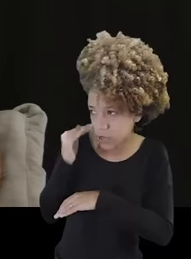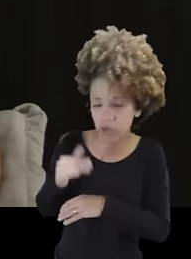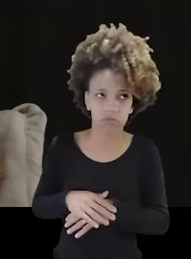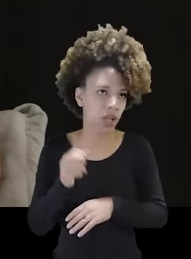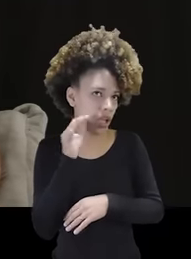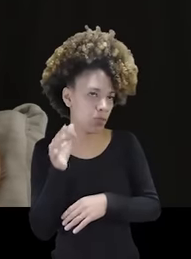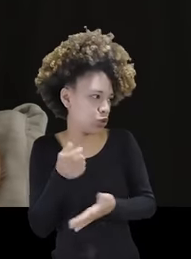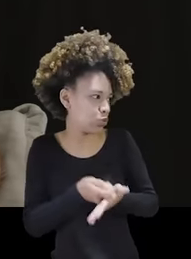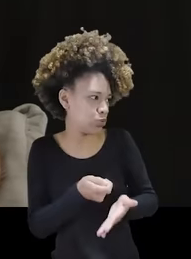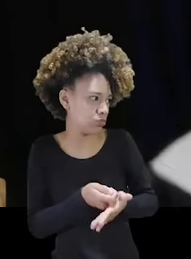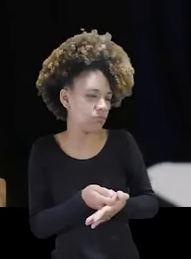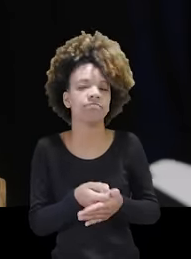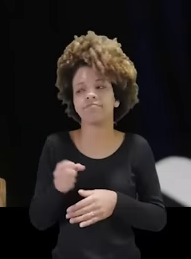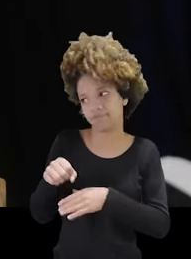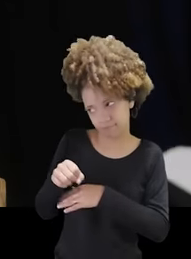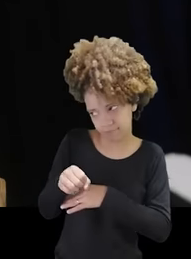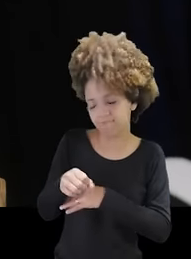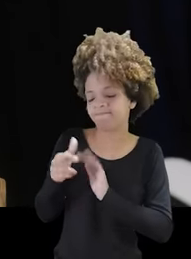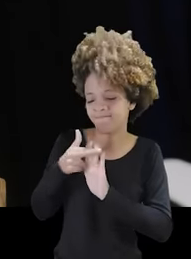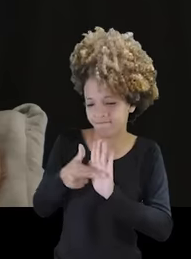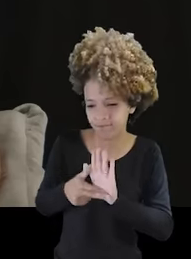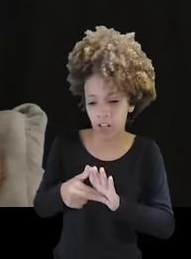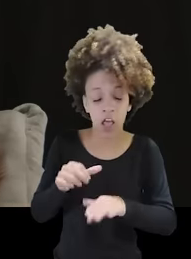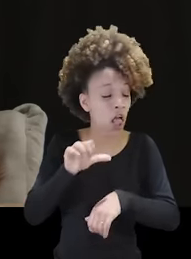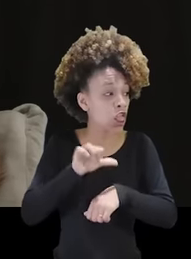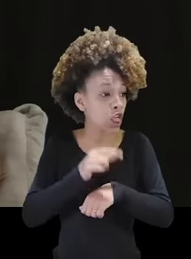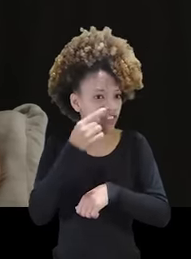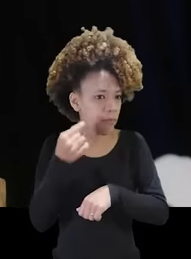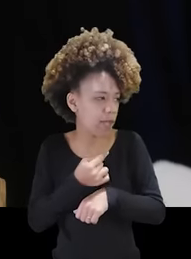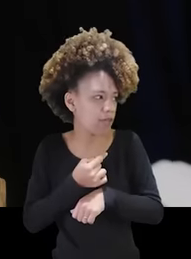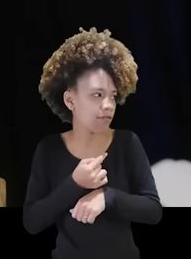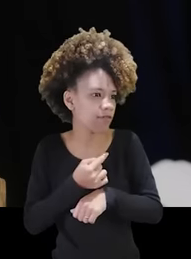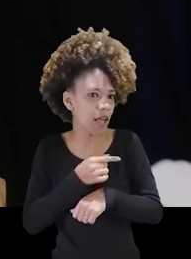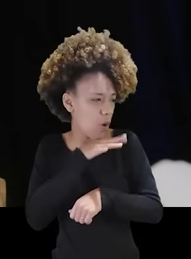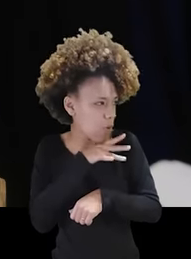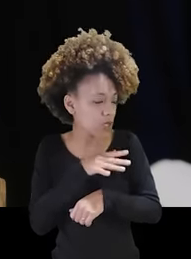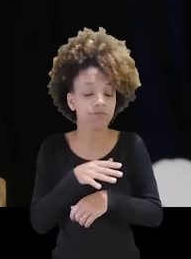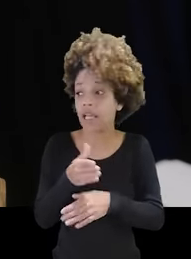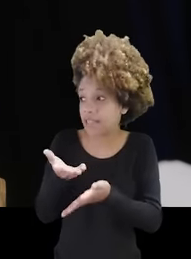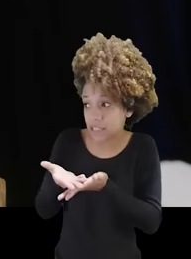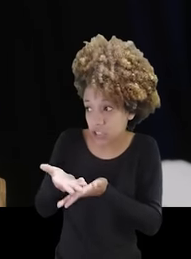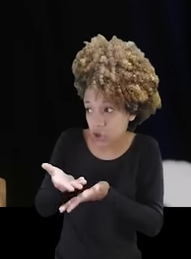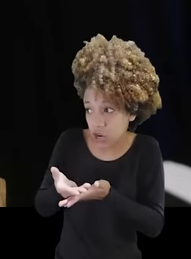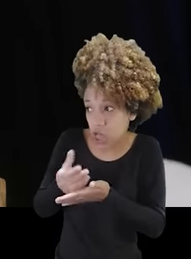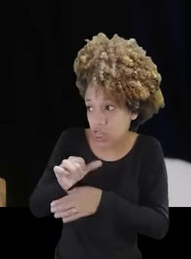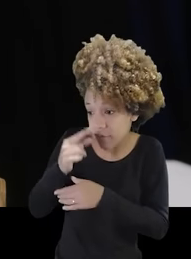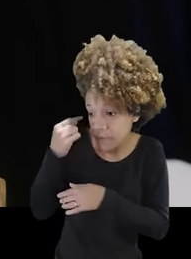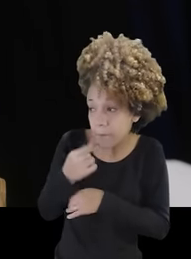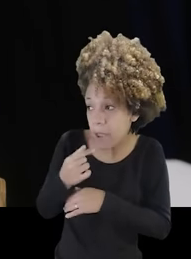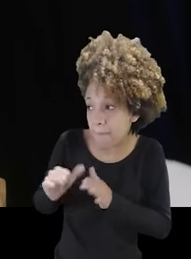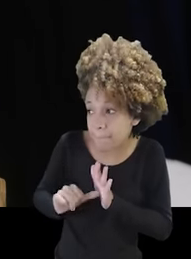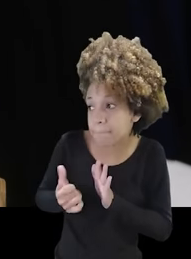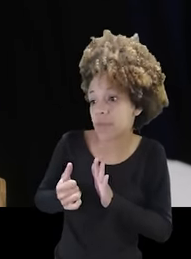Imagino que deve ser muito rigoroso muito rigoroso muito rigoroso nove e meio você tem no mal é então na escola 9:30 você tendo